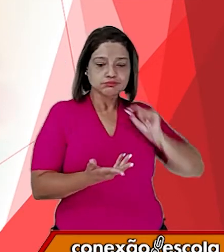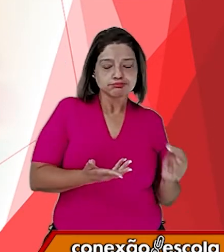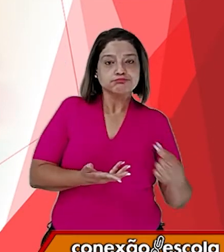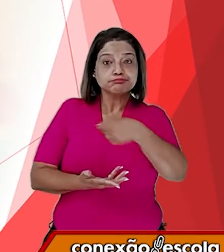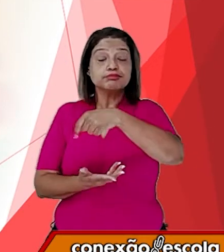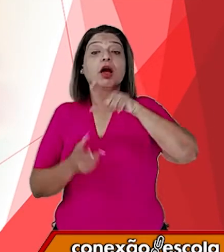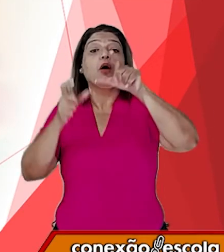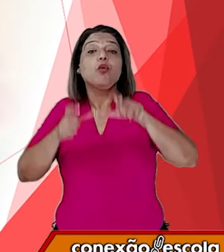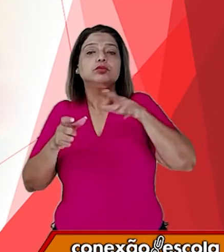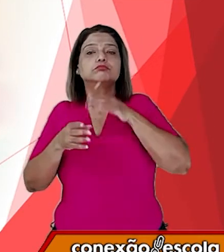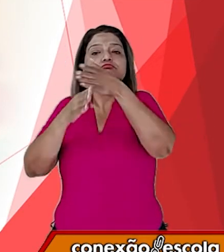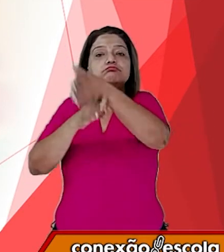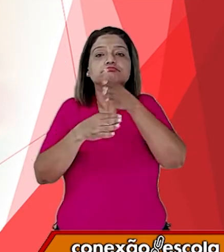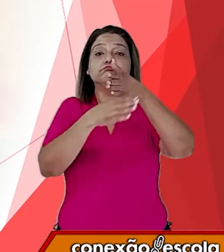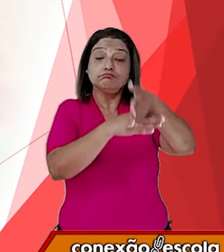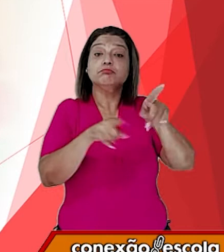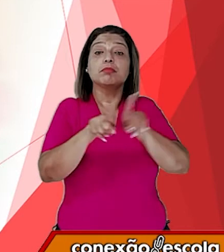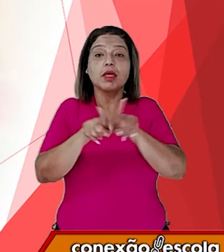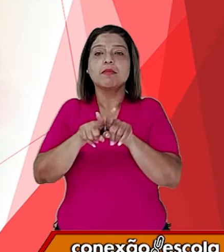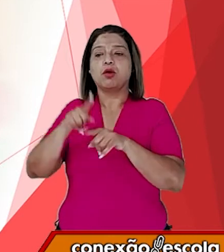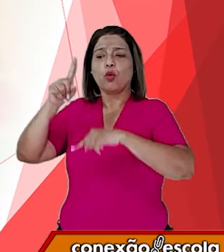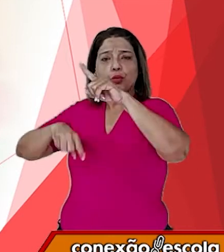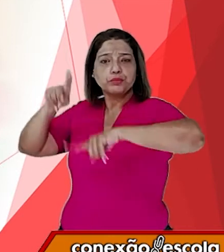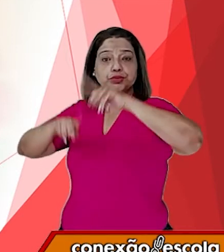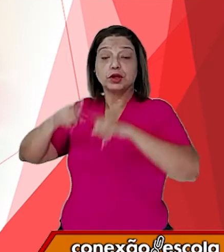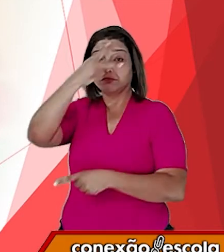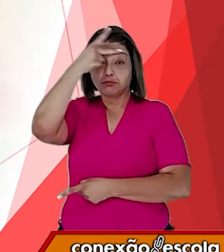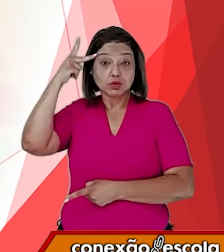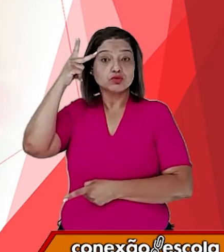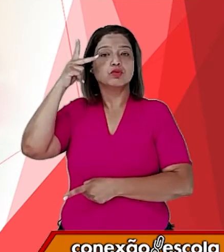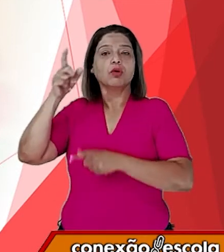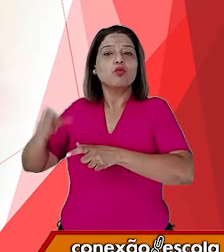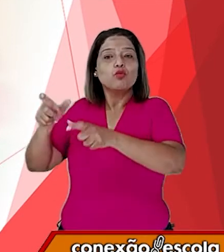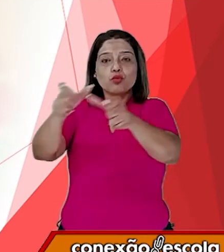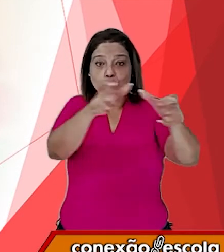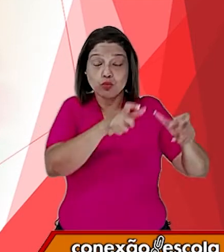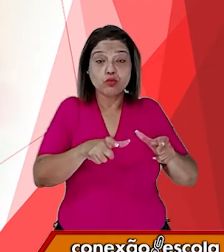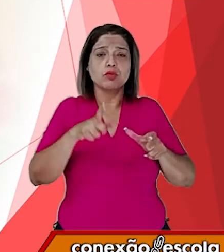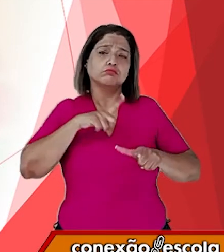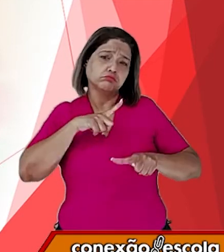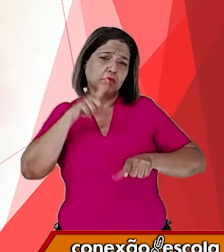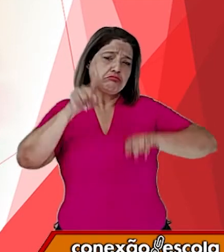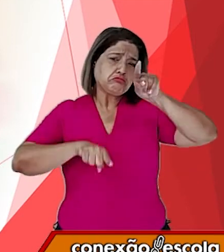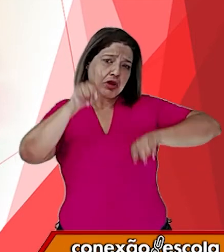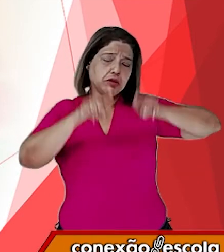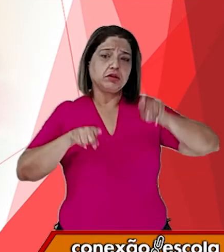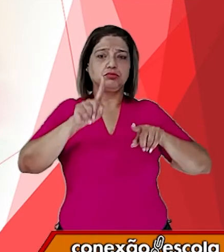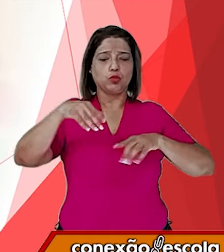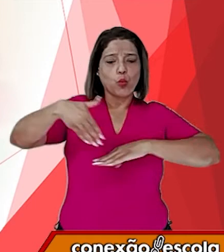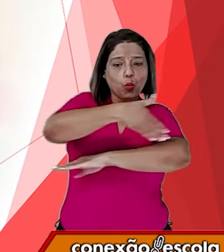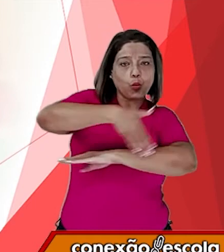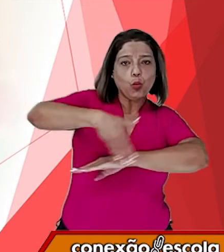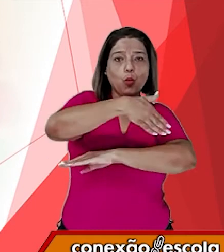a localização de objetos, pessoas e lugares, que podem variar desde uma rua, um bairro,